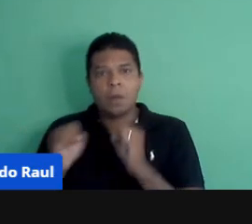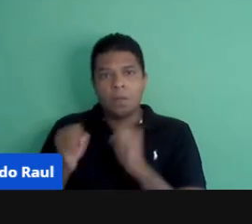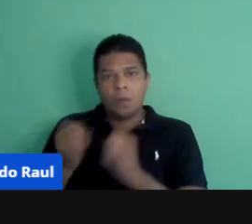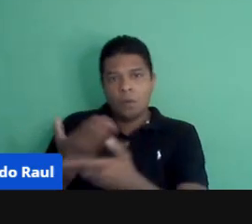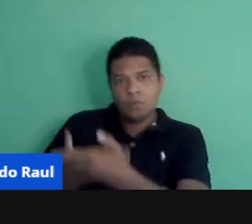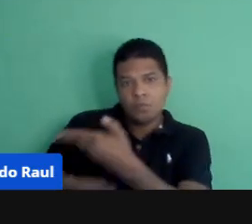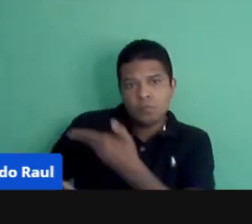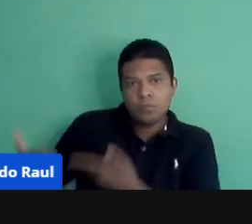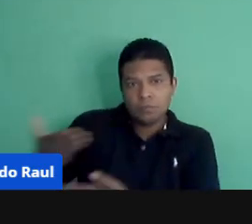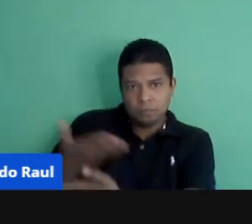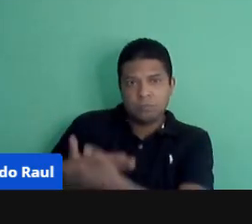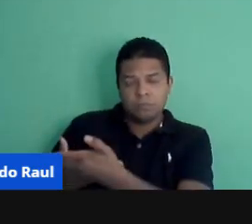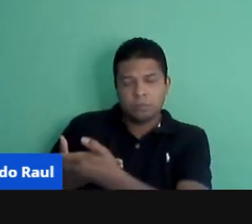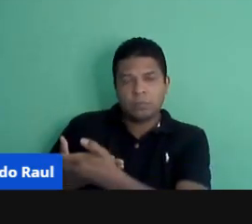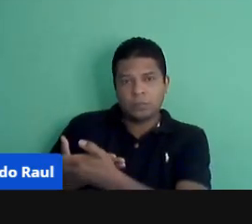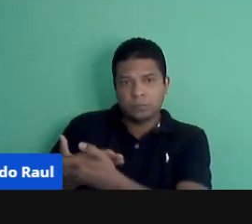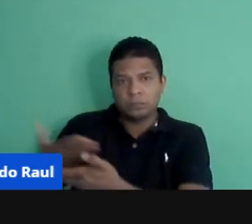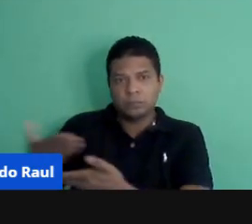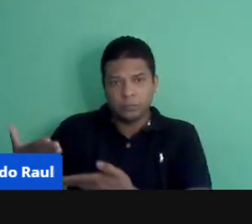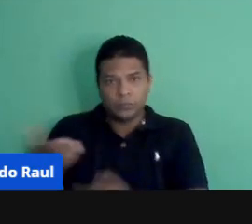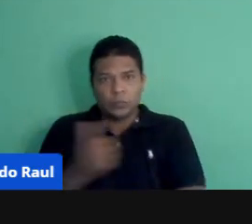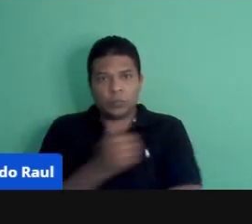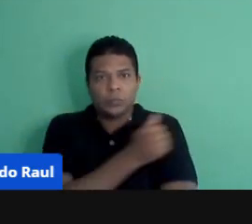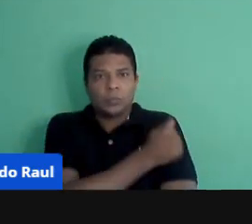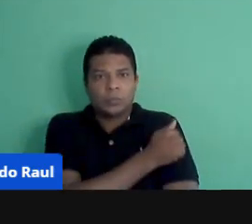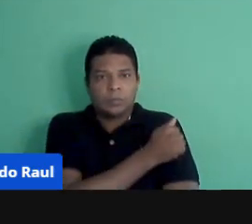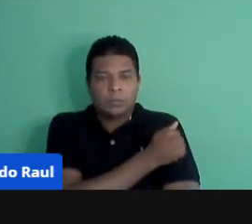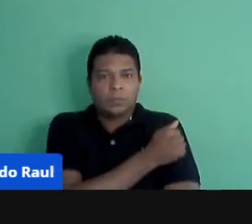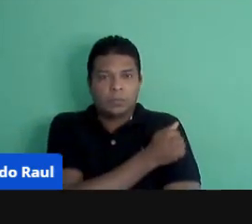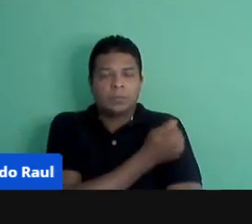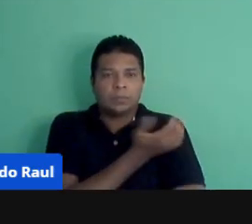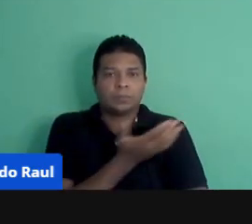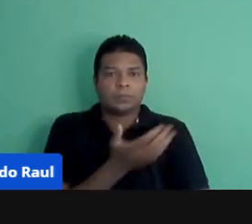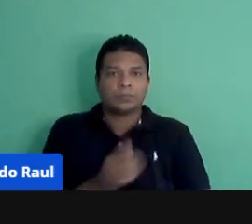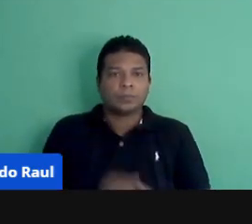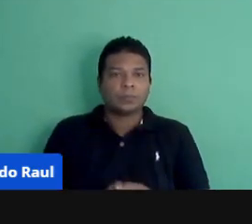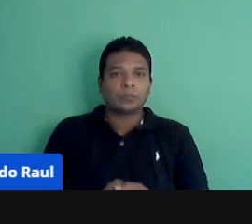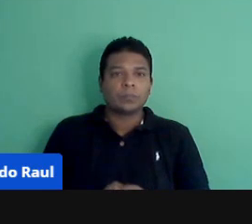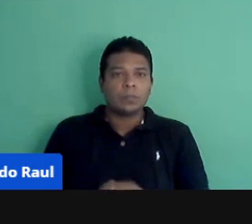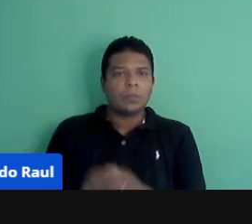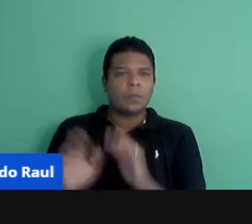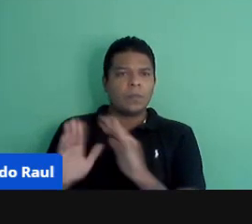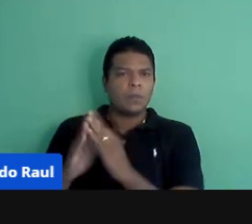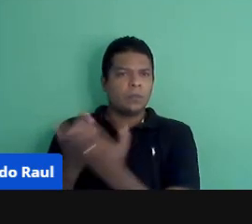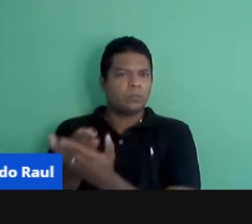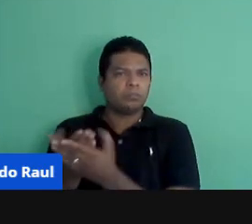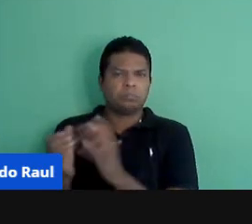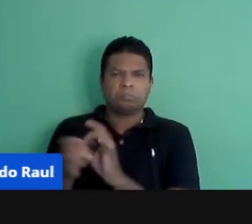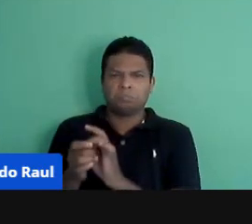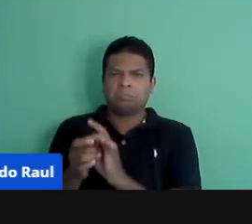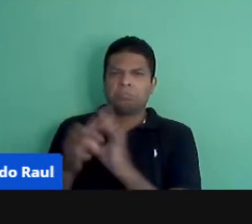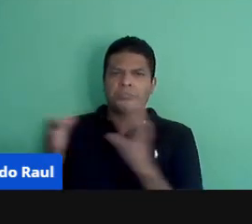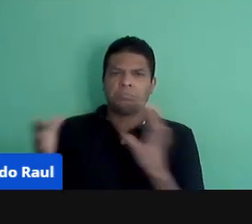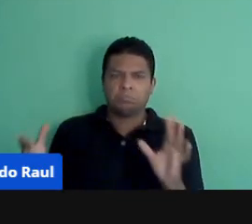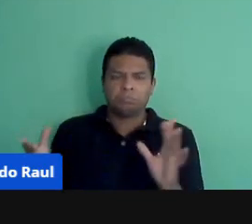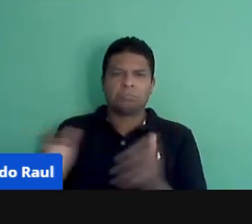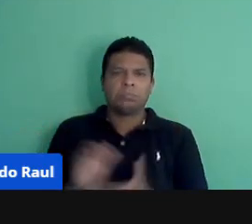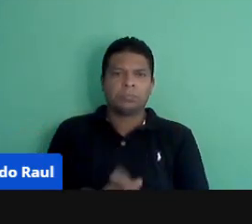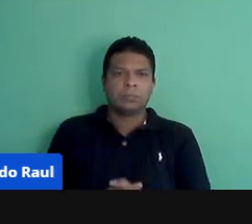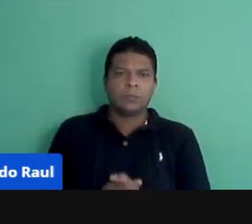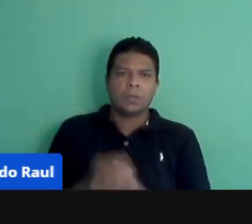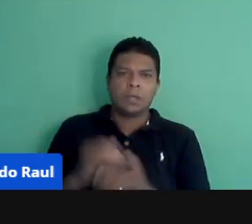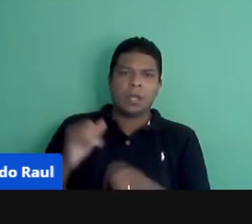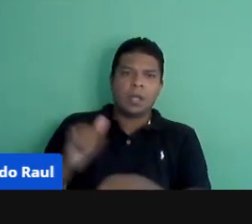grupo com os alunos, né? Então, a escola também deixou muita vontade em relação a isso, né? Em relação à